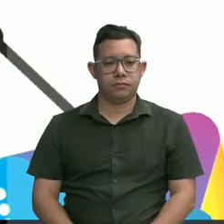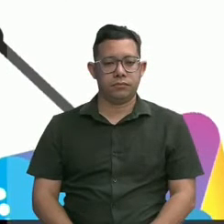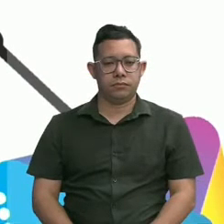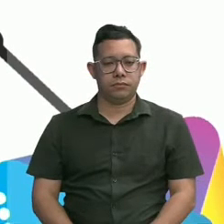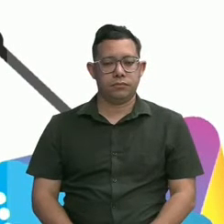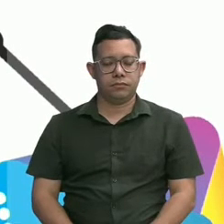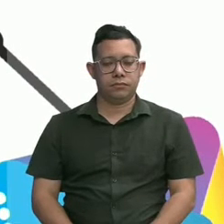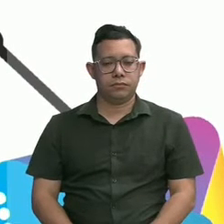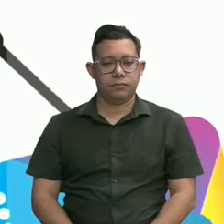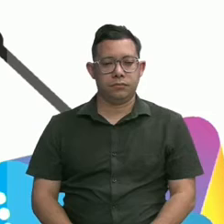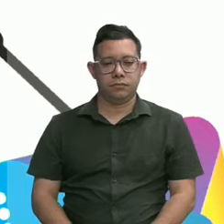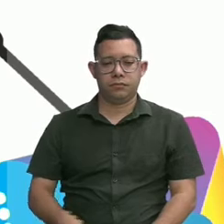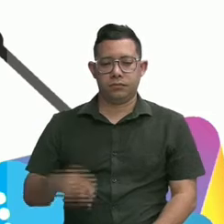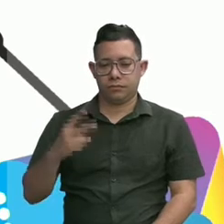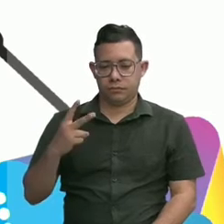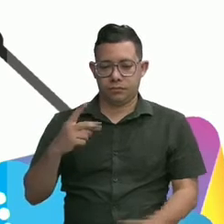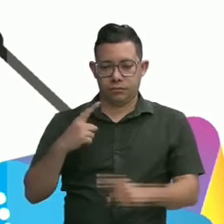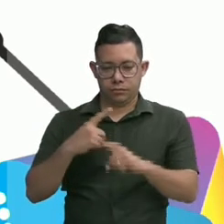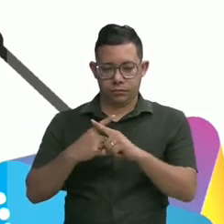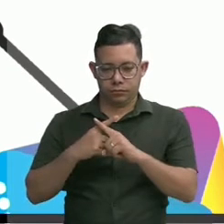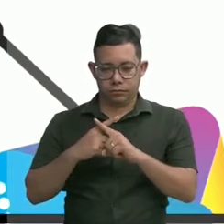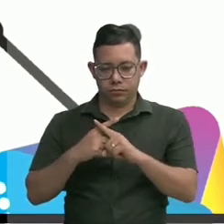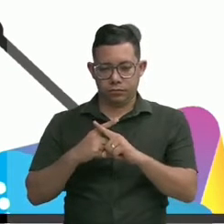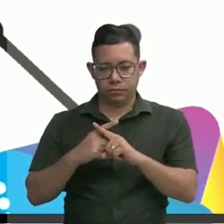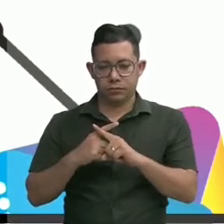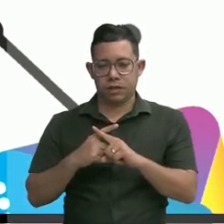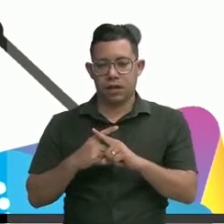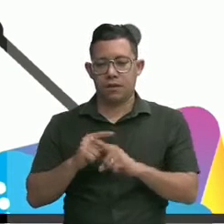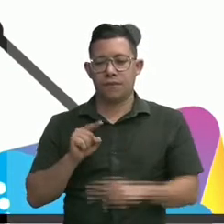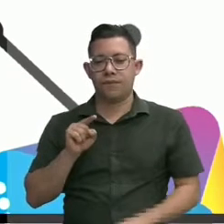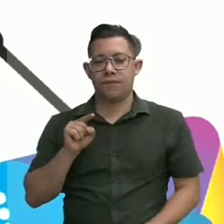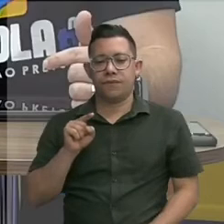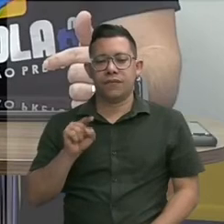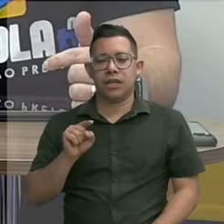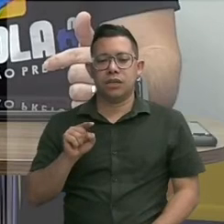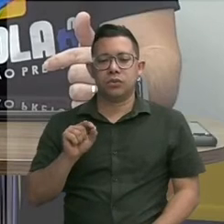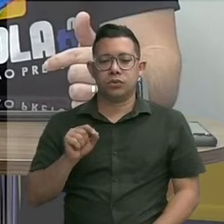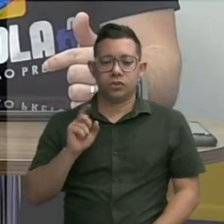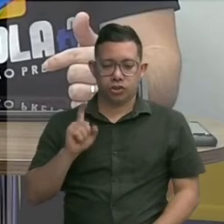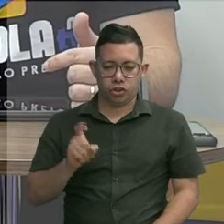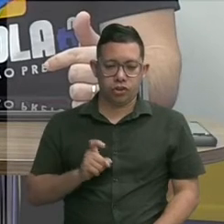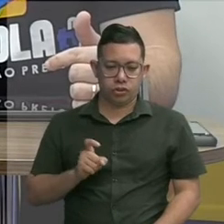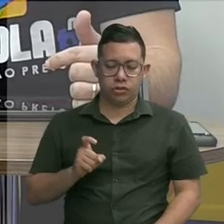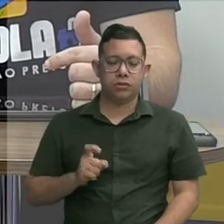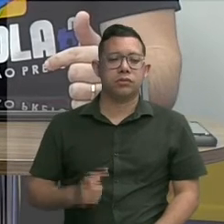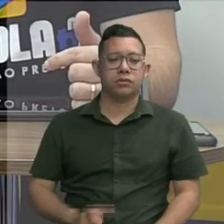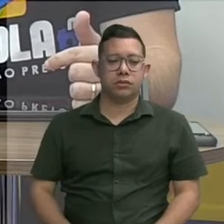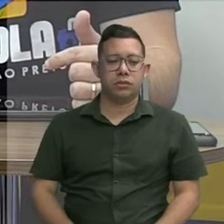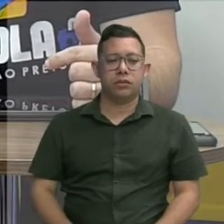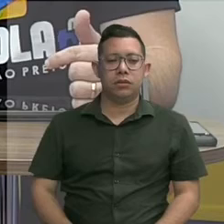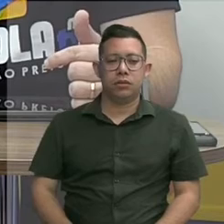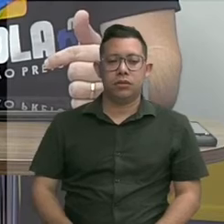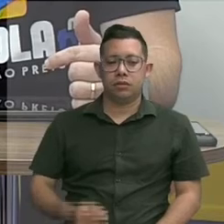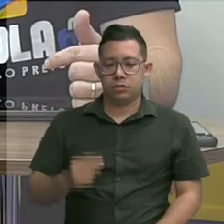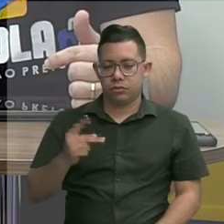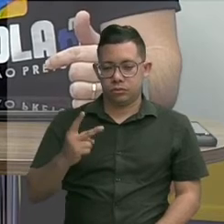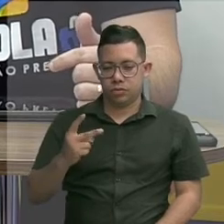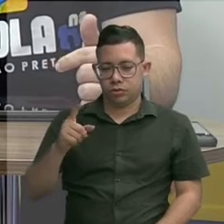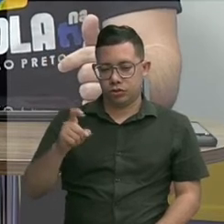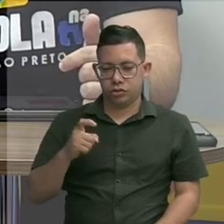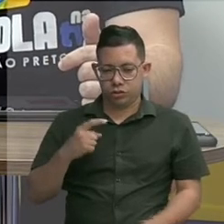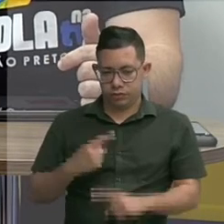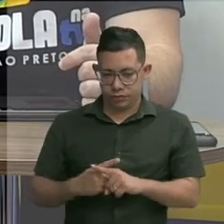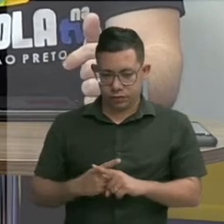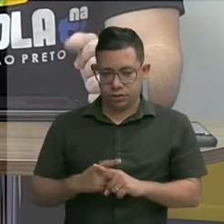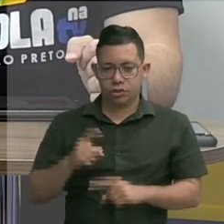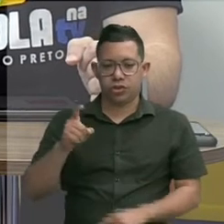quando eu faço dois XX e obtenho 2x ao quadrado porque x existir é